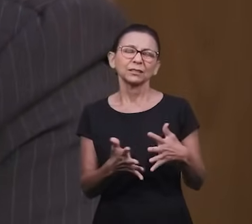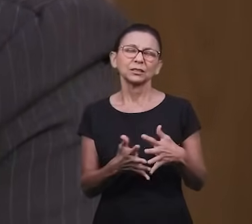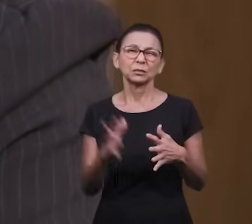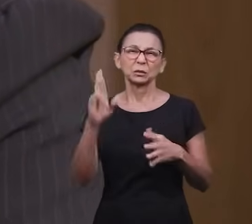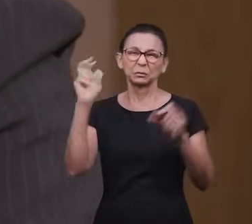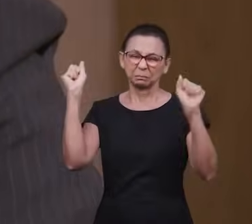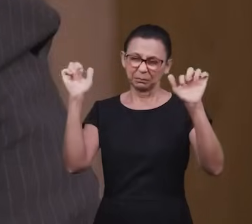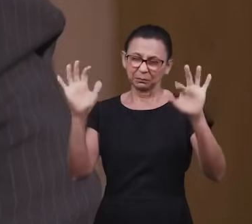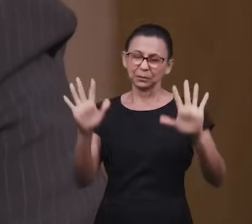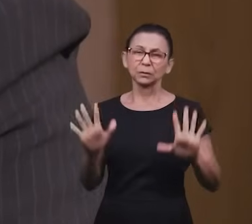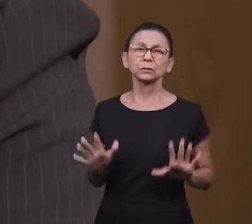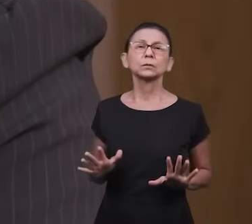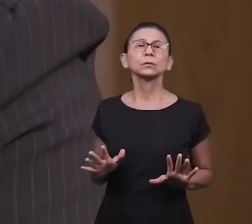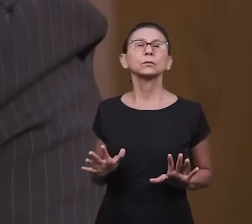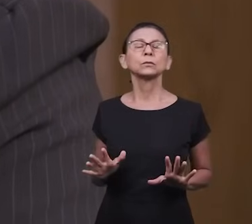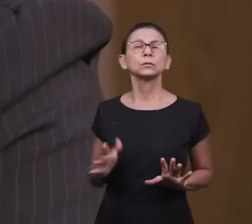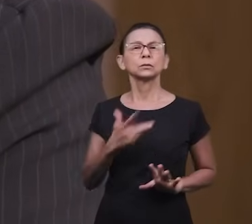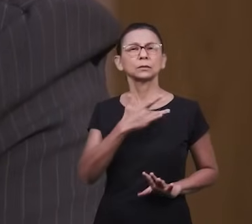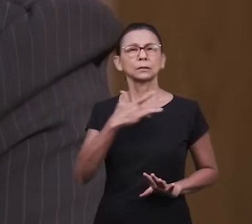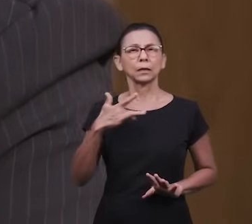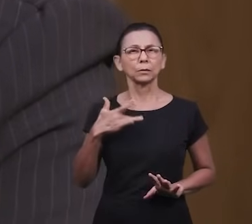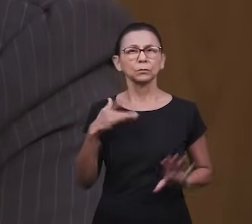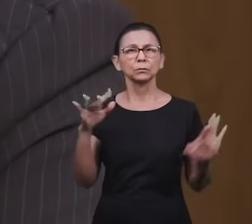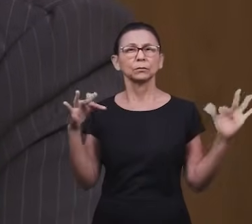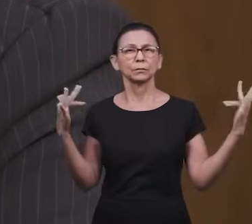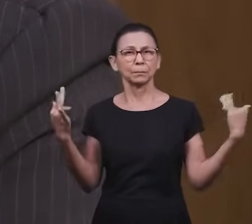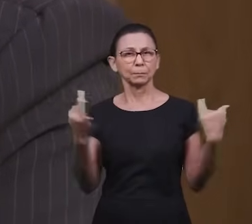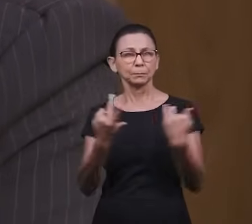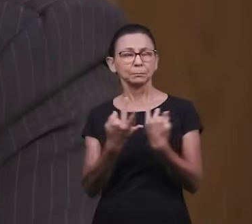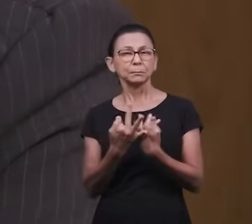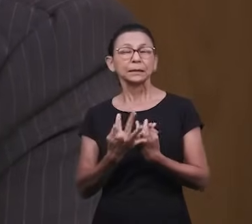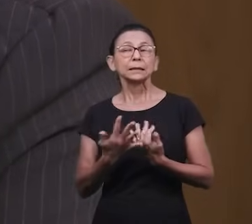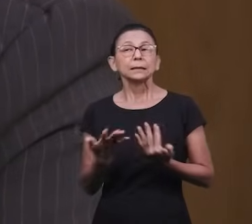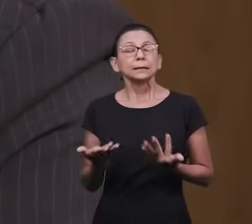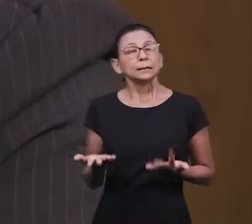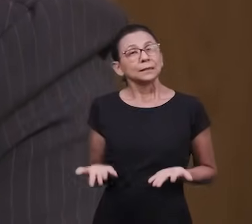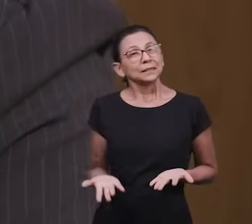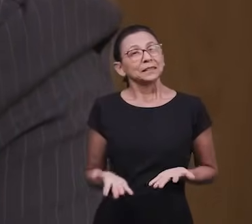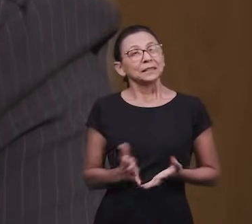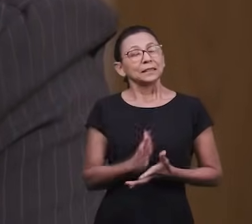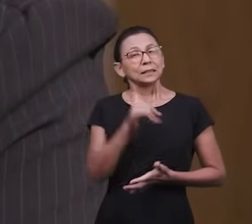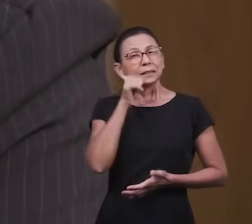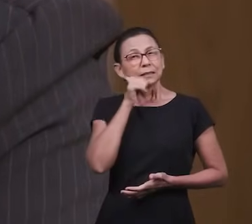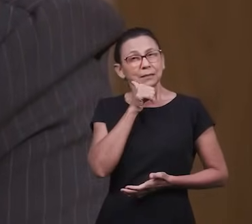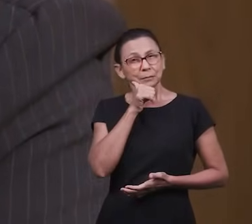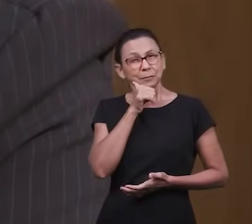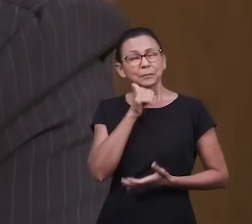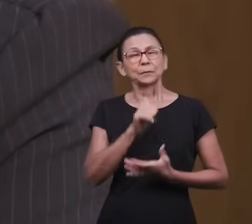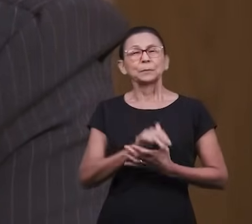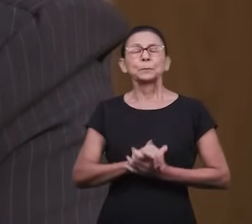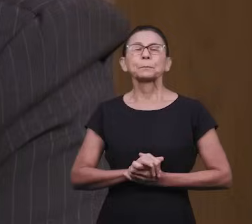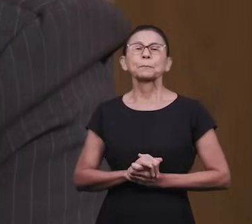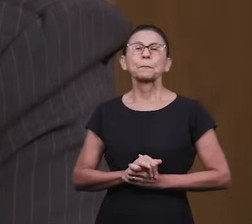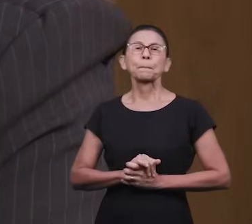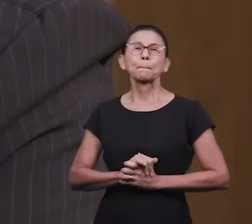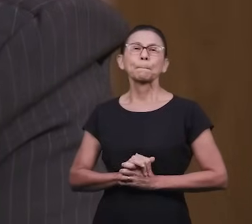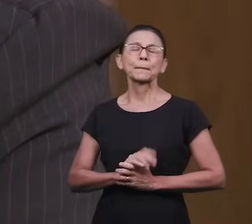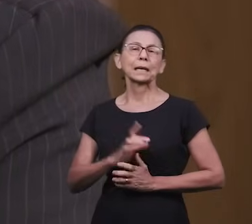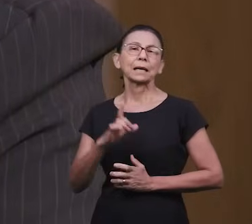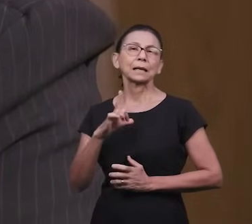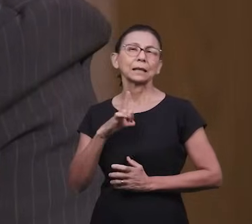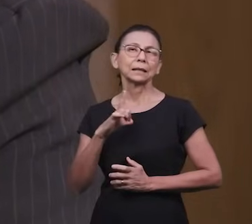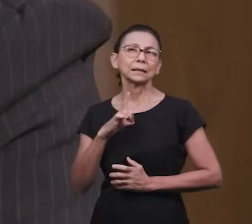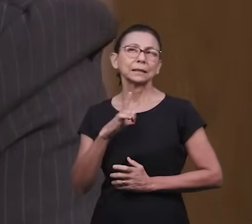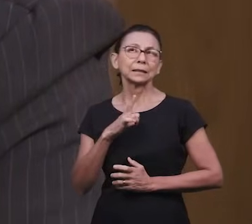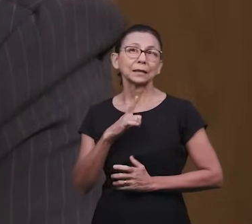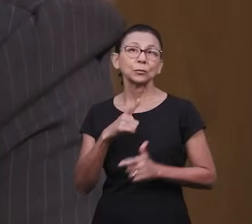enfermidade durante esse percurso, que o Senhor também operou bênçãos de saúde na família. E essa senhora,